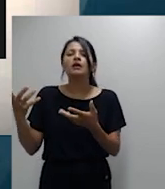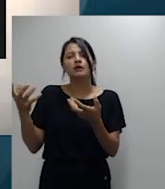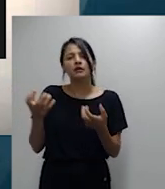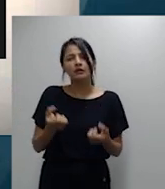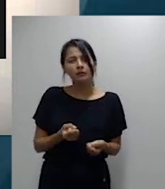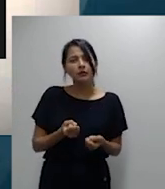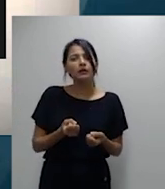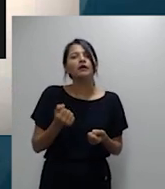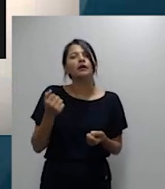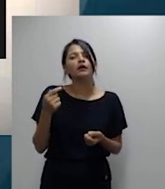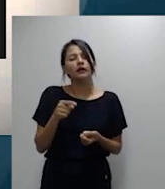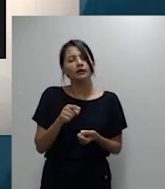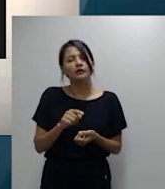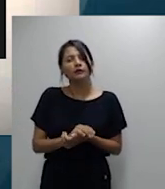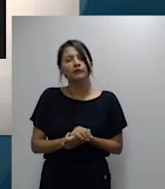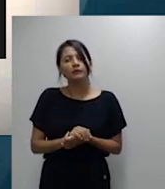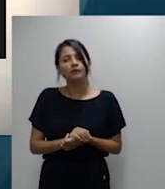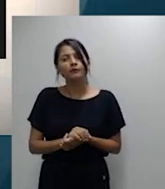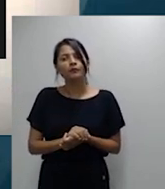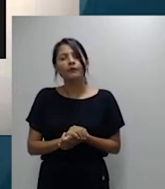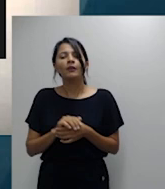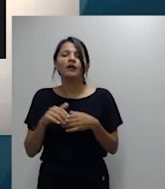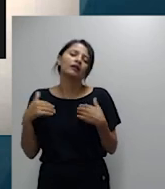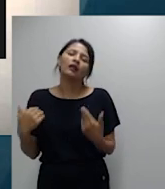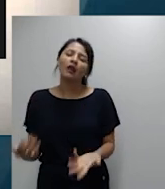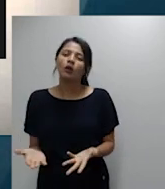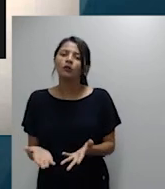vermos agora é então